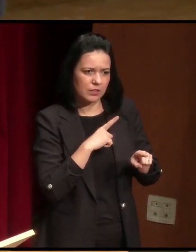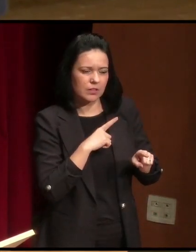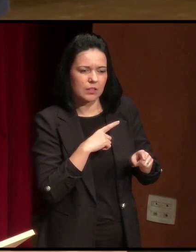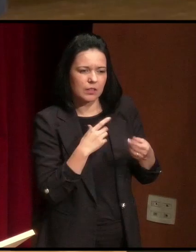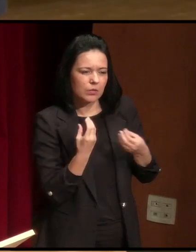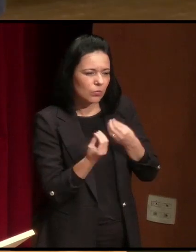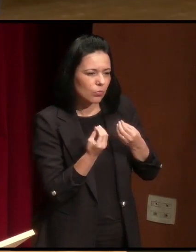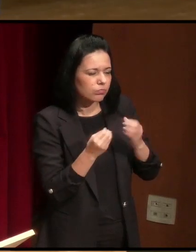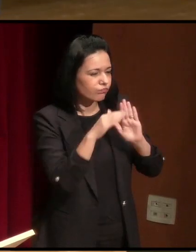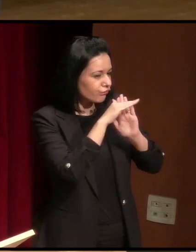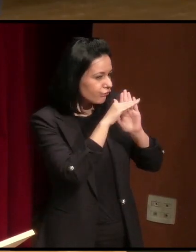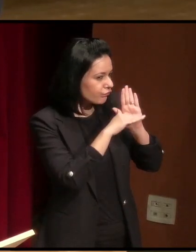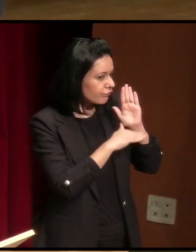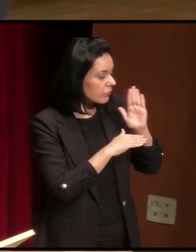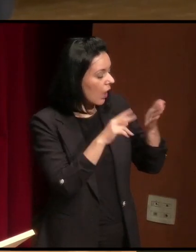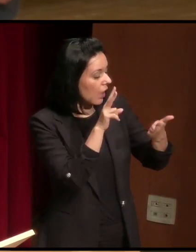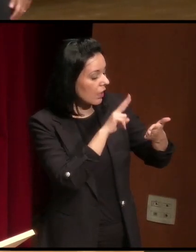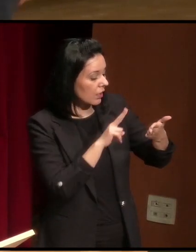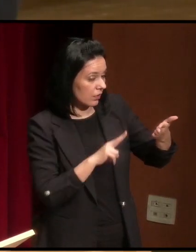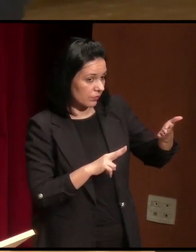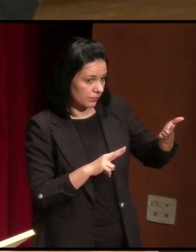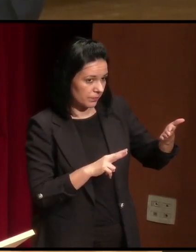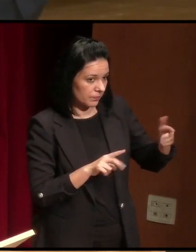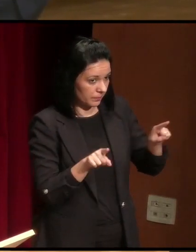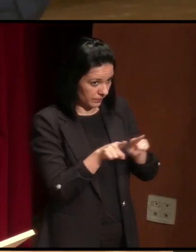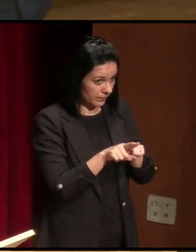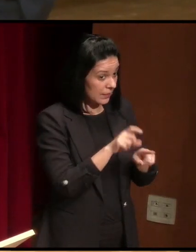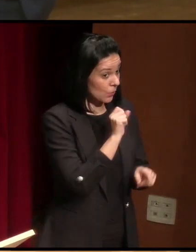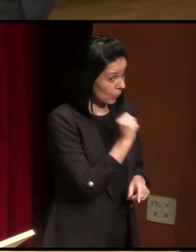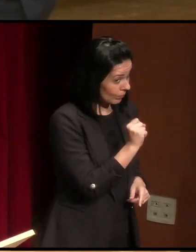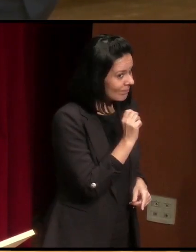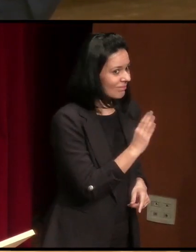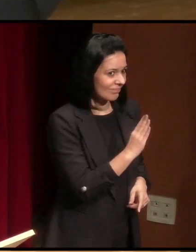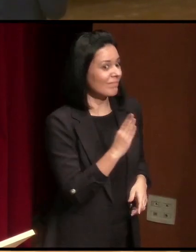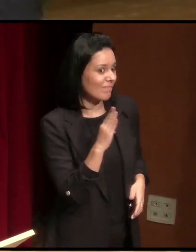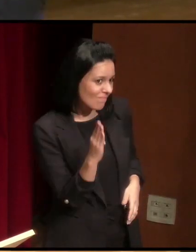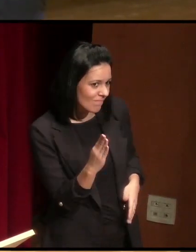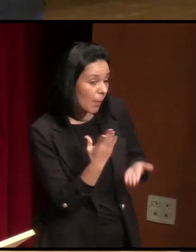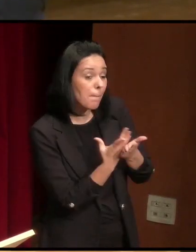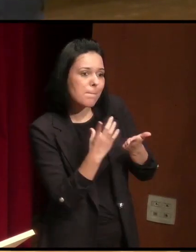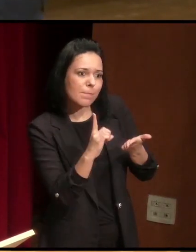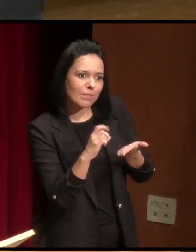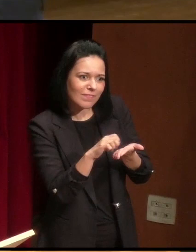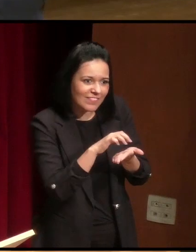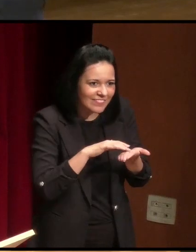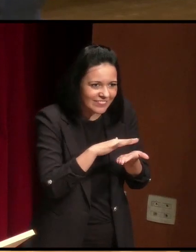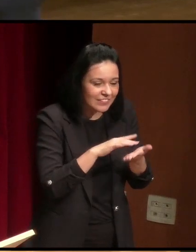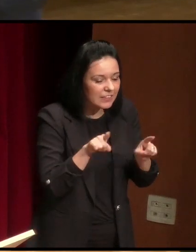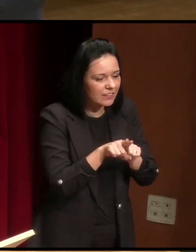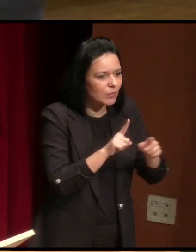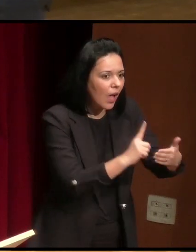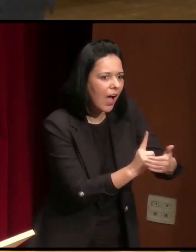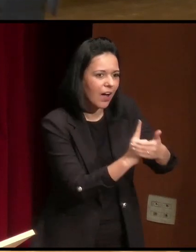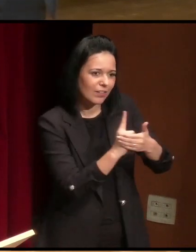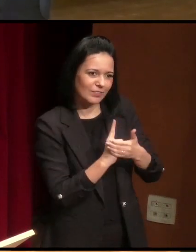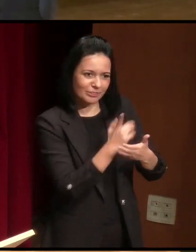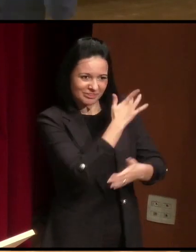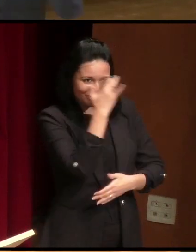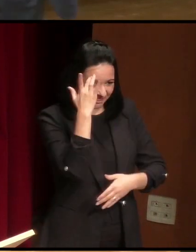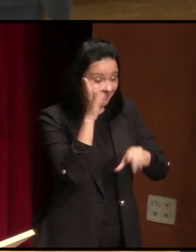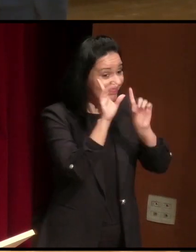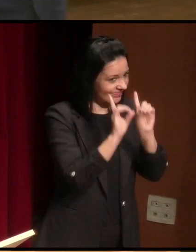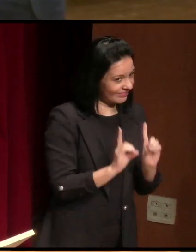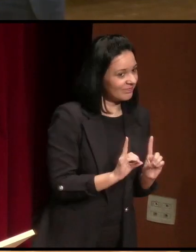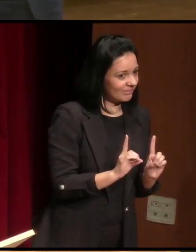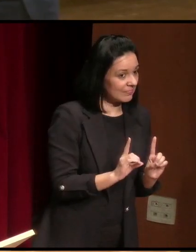Sociedade Bíblica, além de fazer a Bíblia em Braille, né, dentro desse programa chamado Acolher a Pessoa com Deficiência,